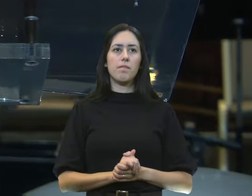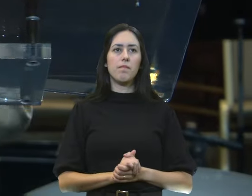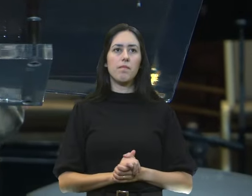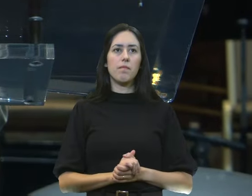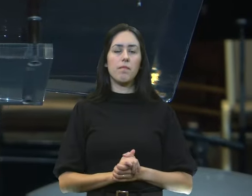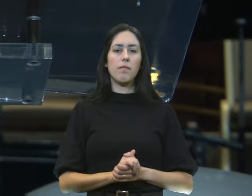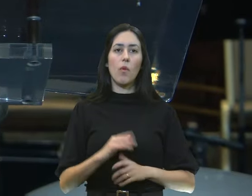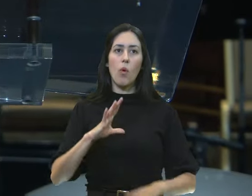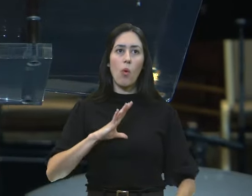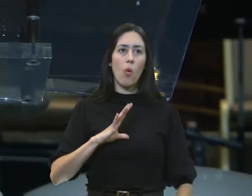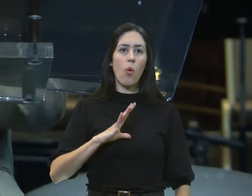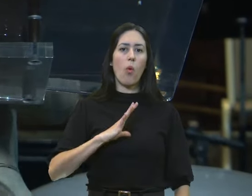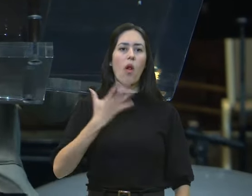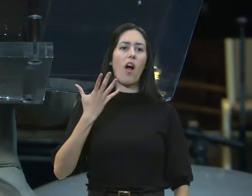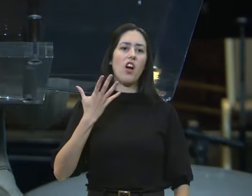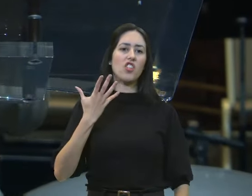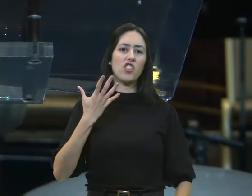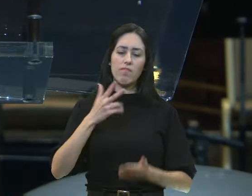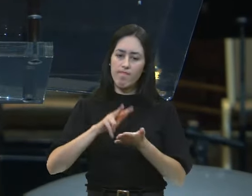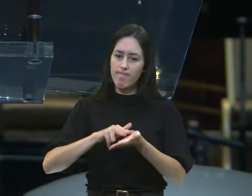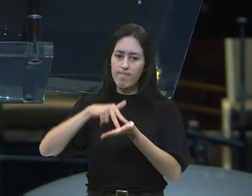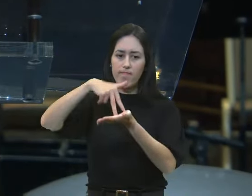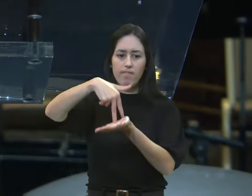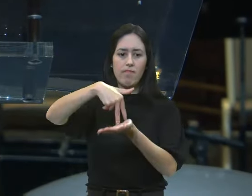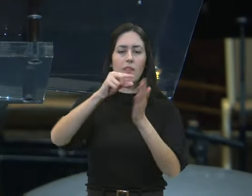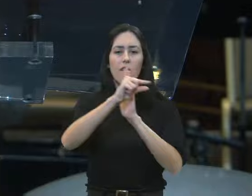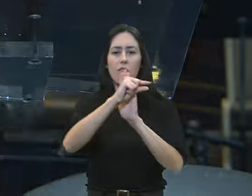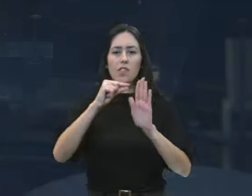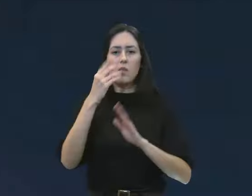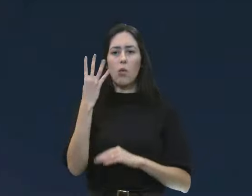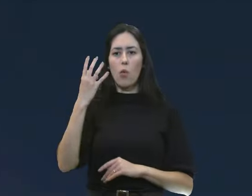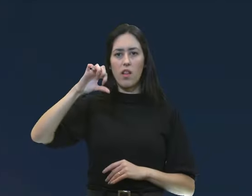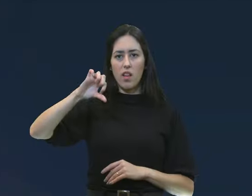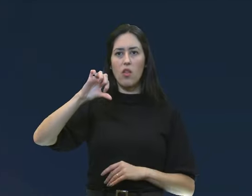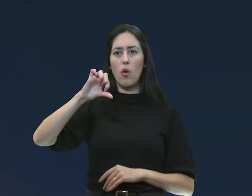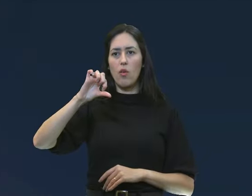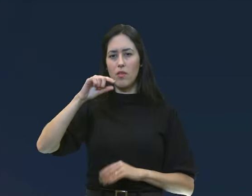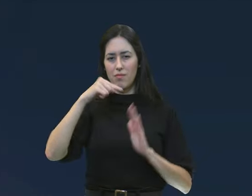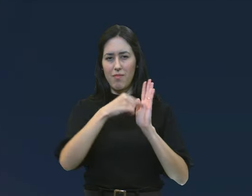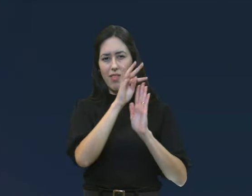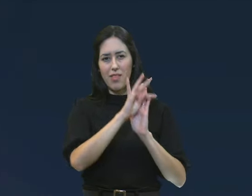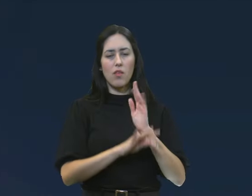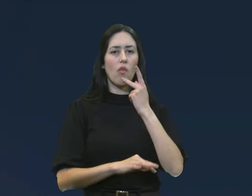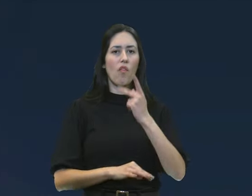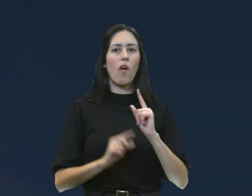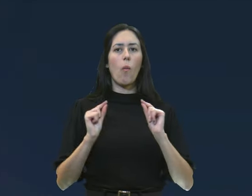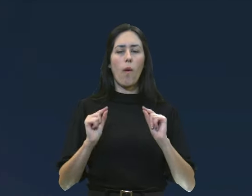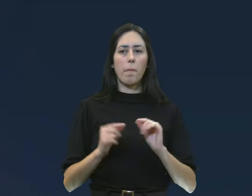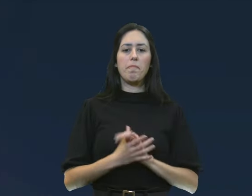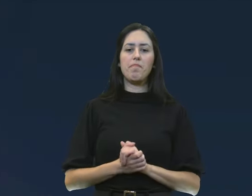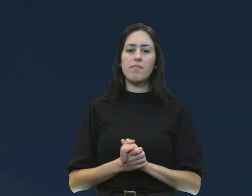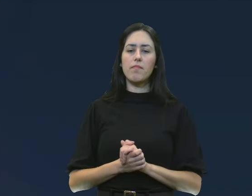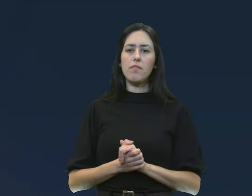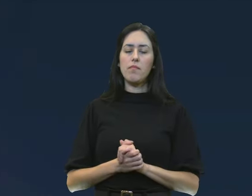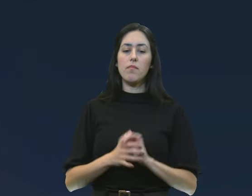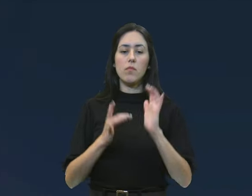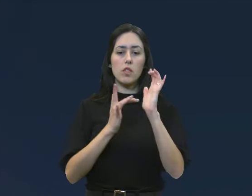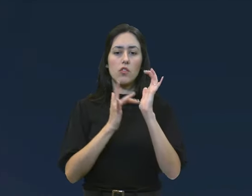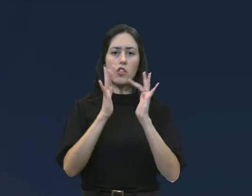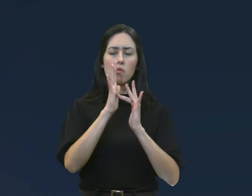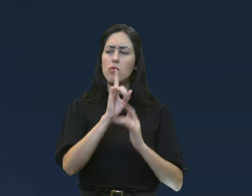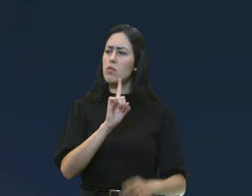coragem para se levantar. No versículo 49 dessa história, diz assim: Jesus parou e disse: